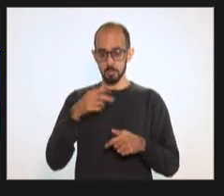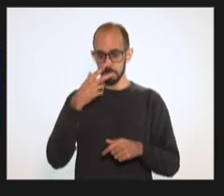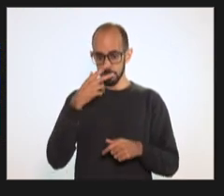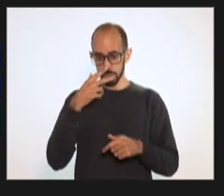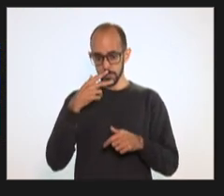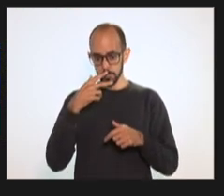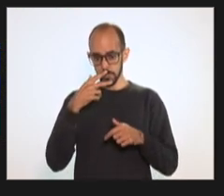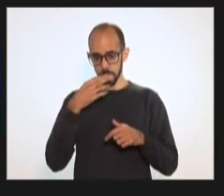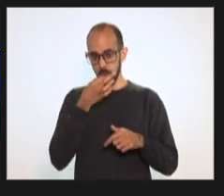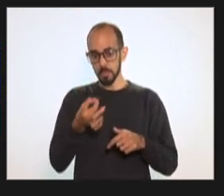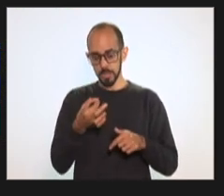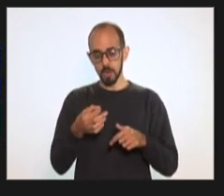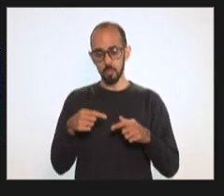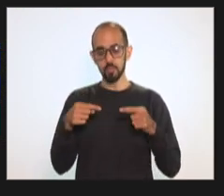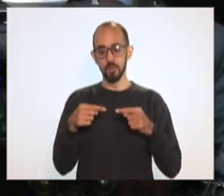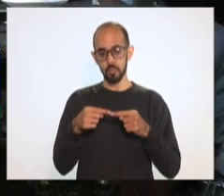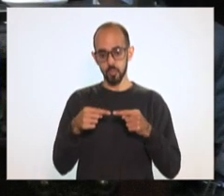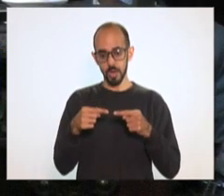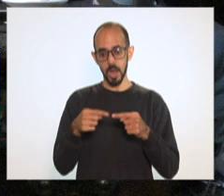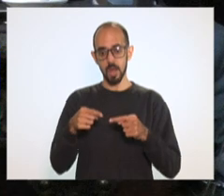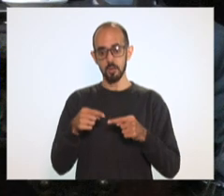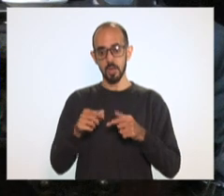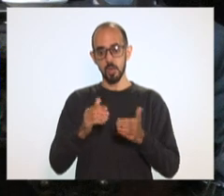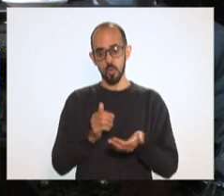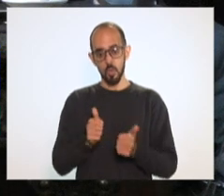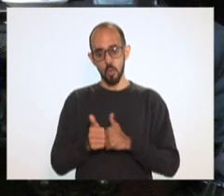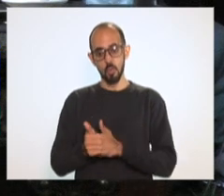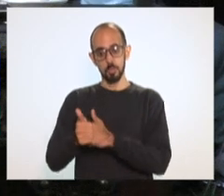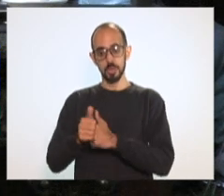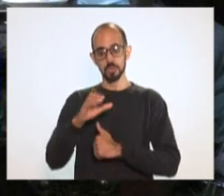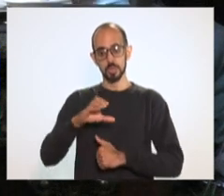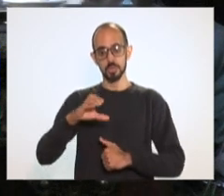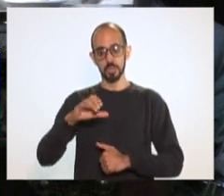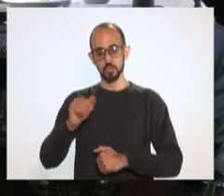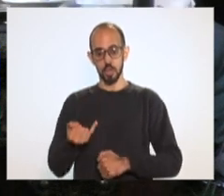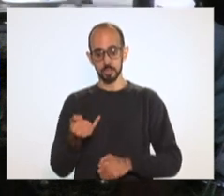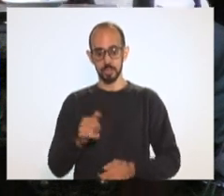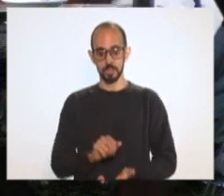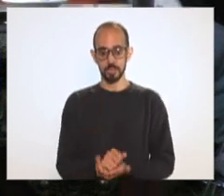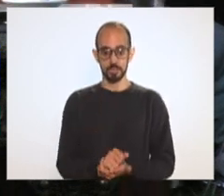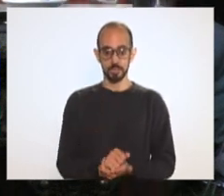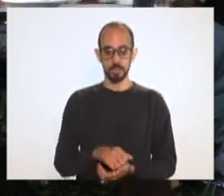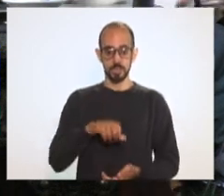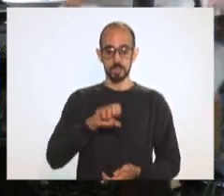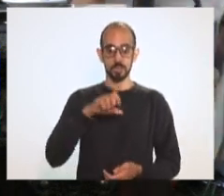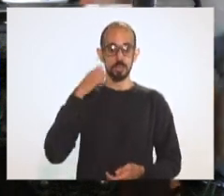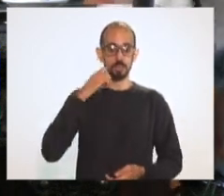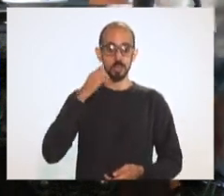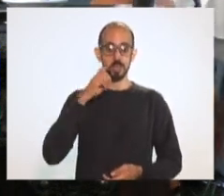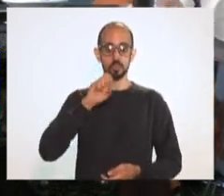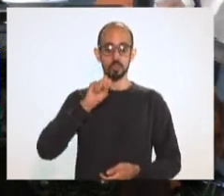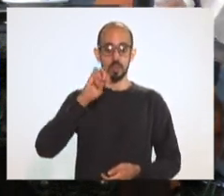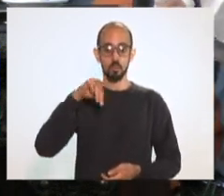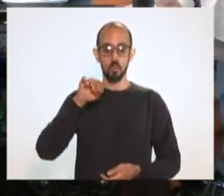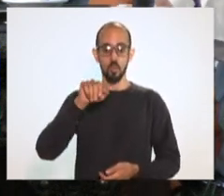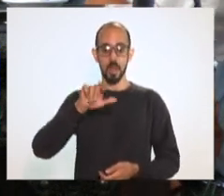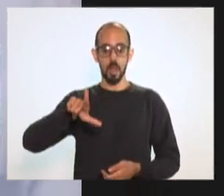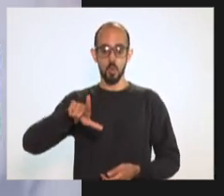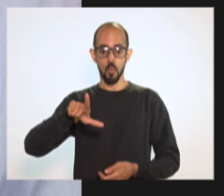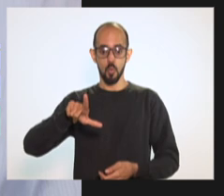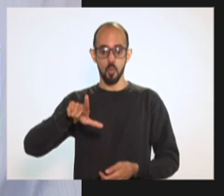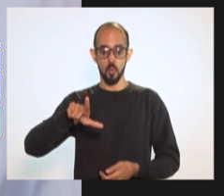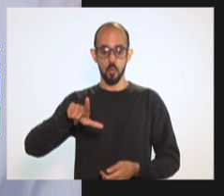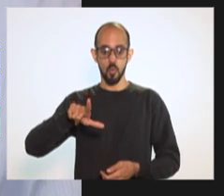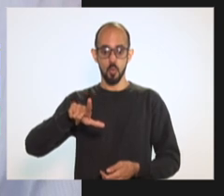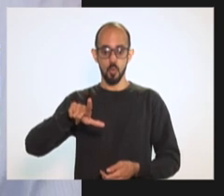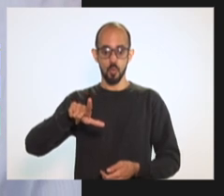acompanho o parecer da CCJ. Antes de colocar em voltação o substitutivo, o deputado Samuel. Presidente, será que o